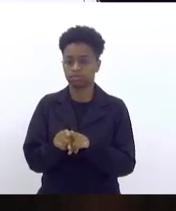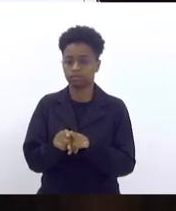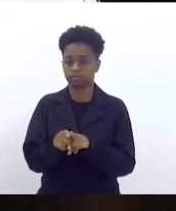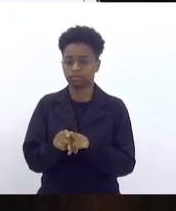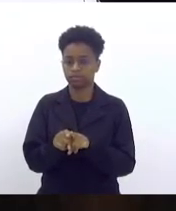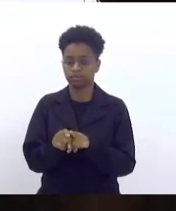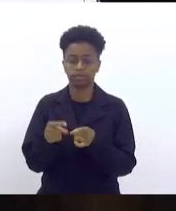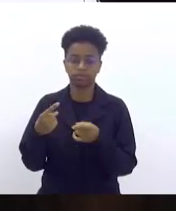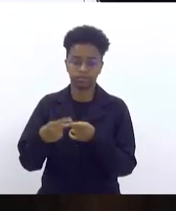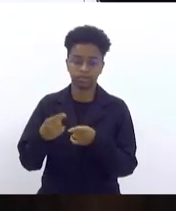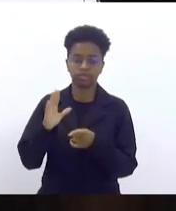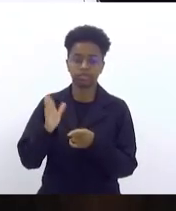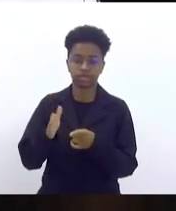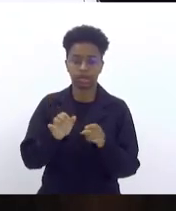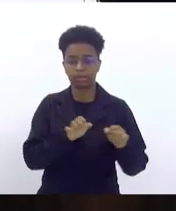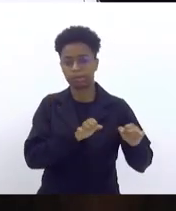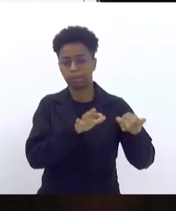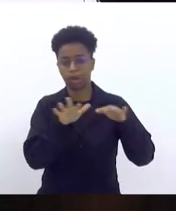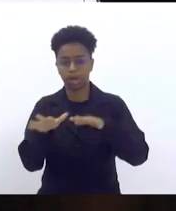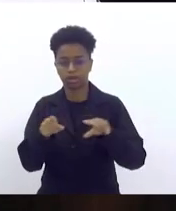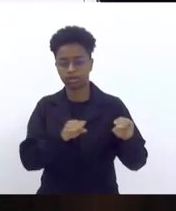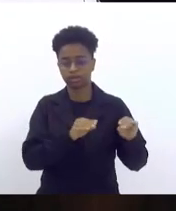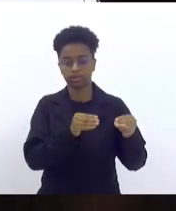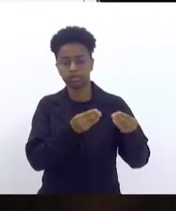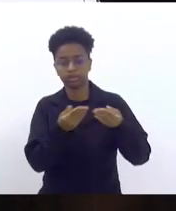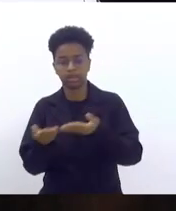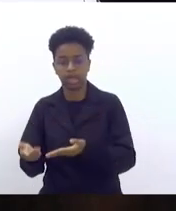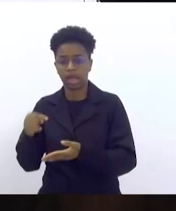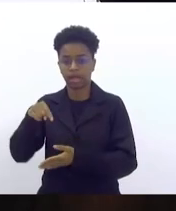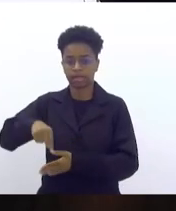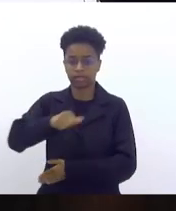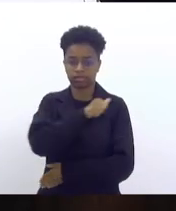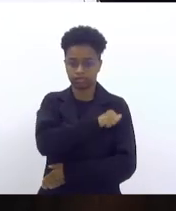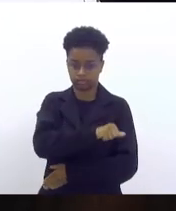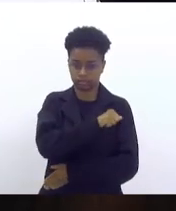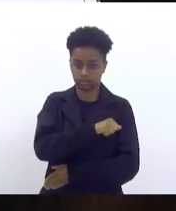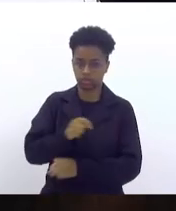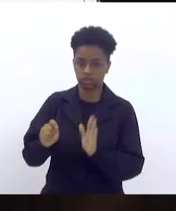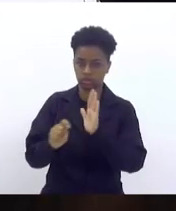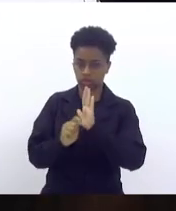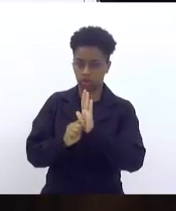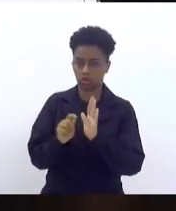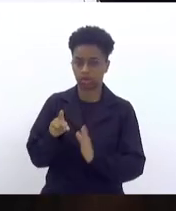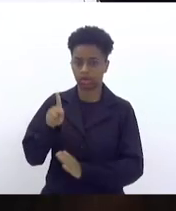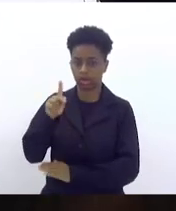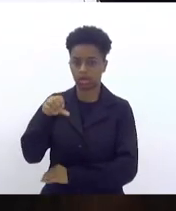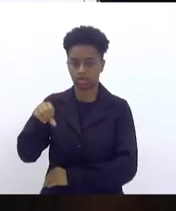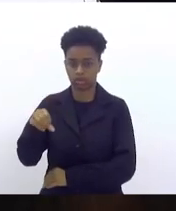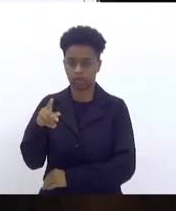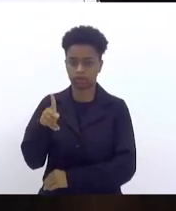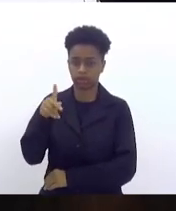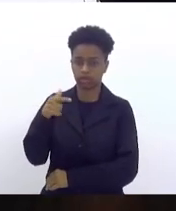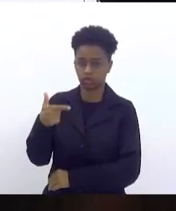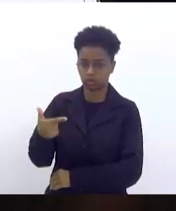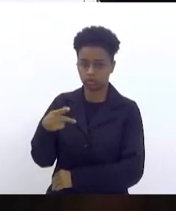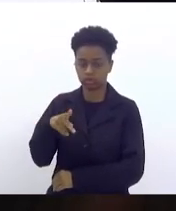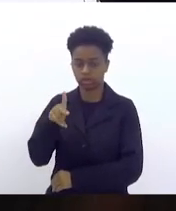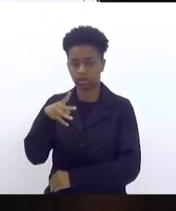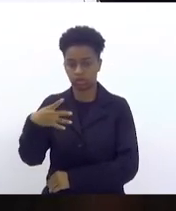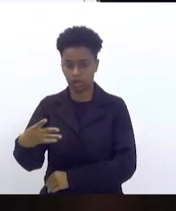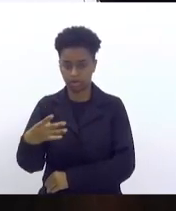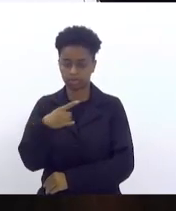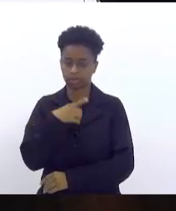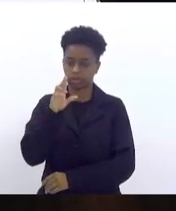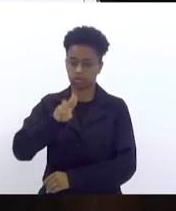já chegado em nosso território aqui do Estado do Rio de Janeiro essa famigerada droga conhecida como K9 K2 K4 entre outros nomes